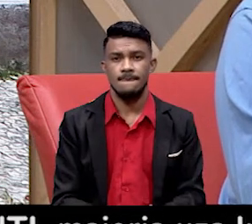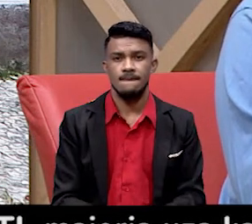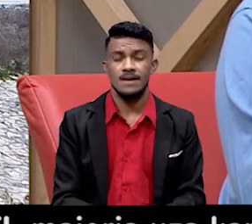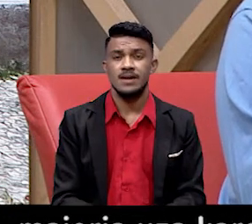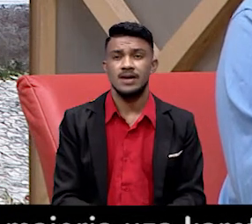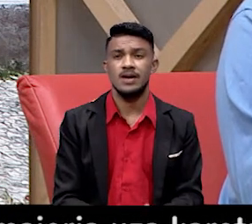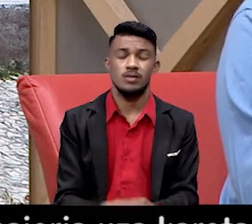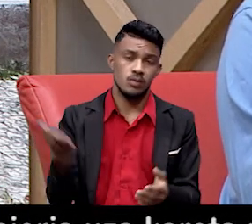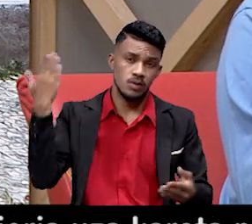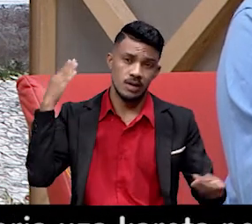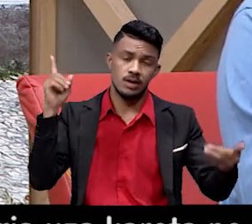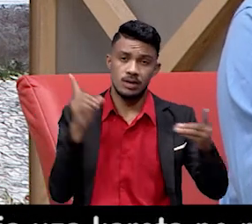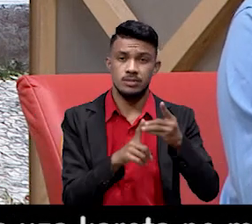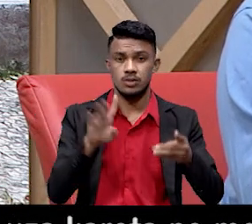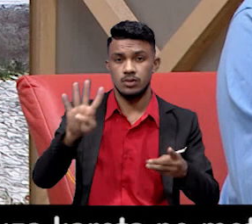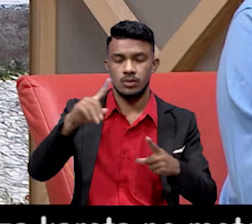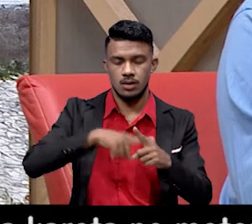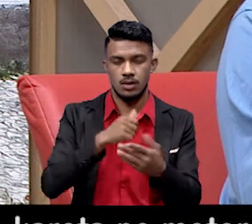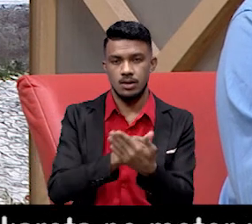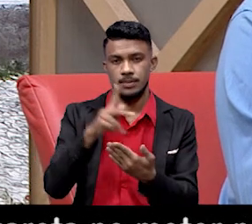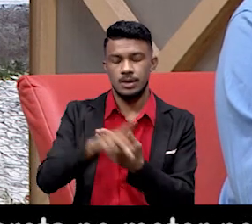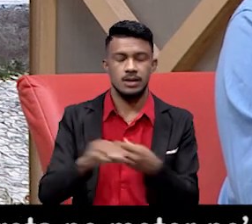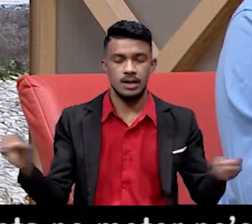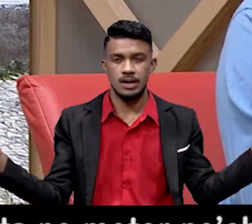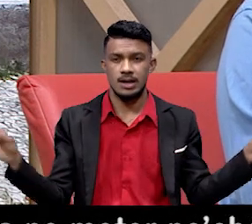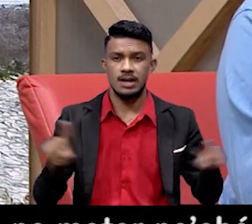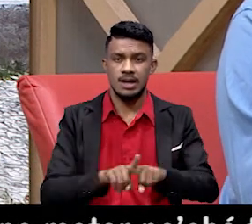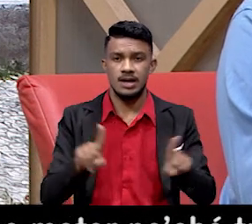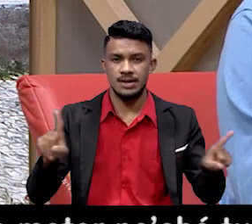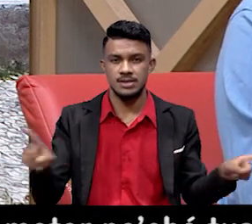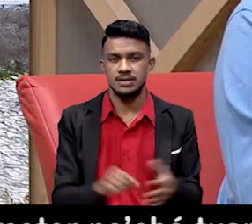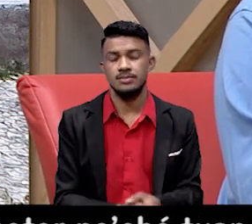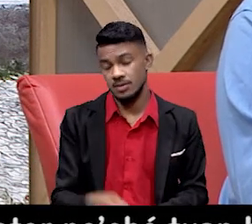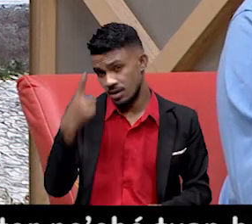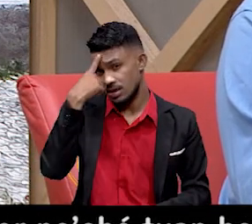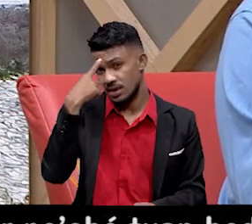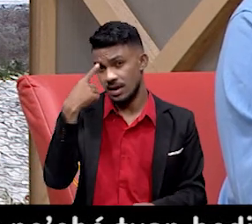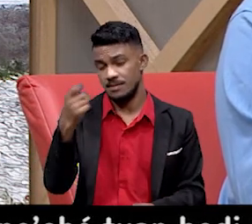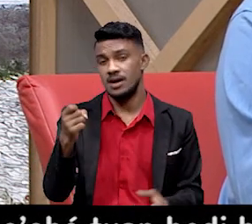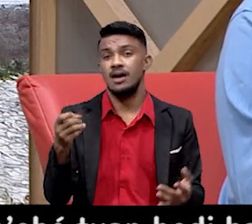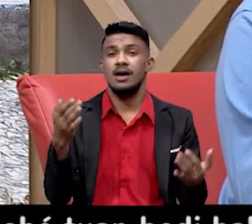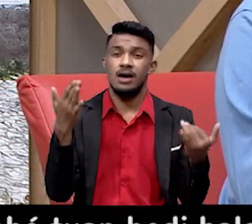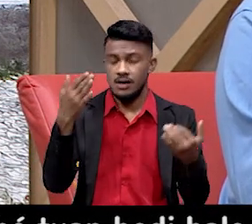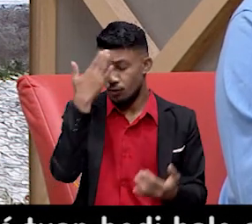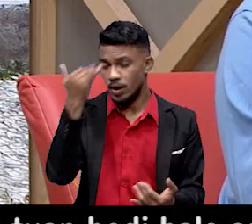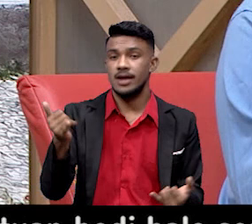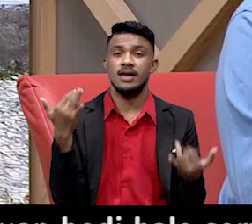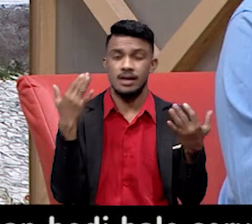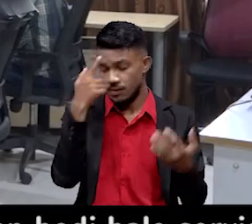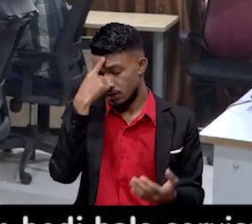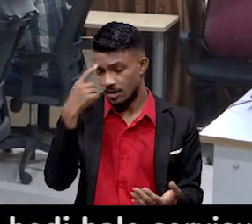la lais dia 4 de abril ne lahanesan tambasa tamba agora dau maka nia